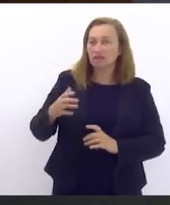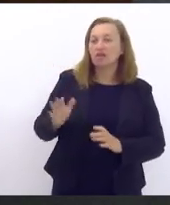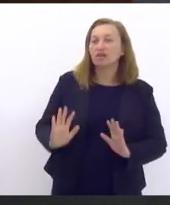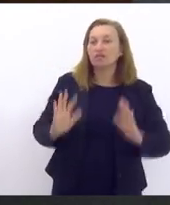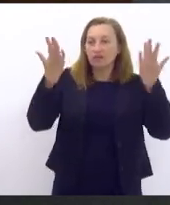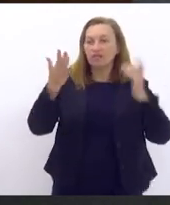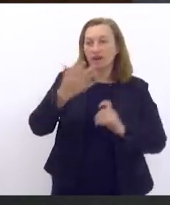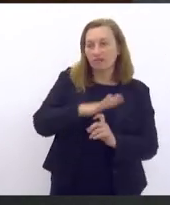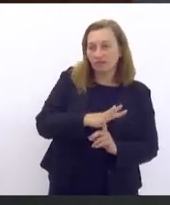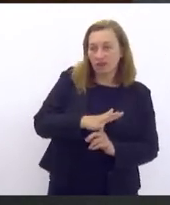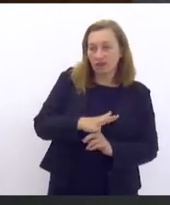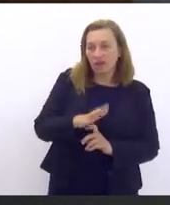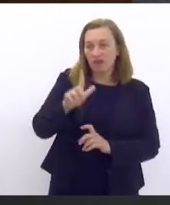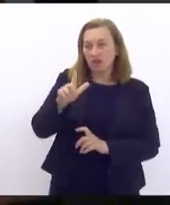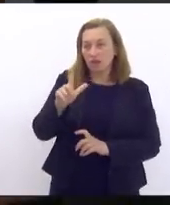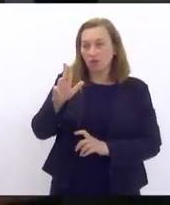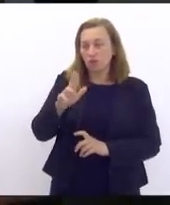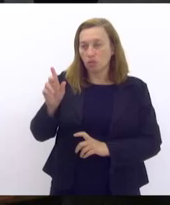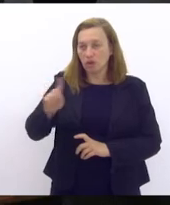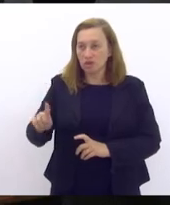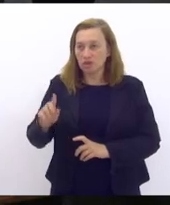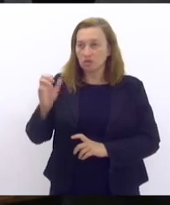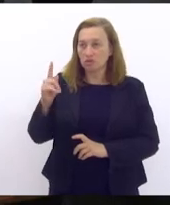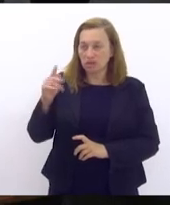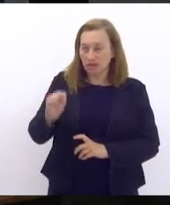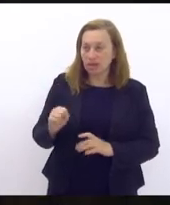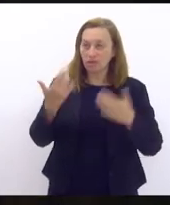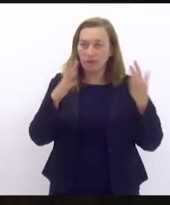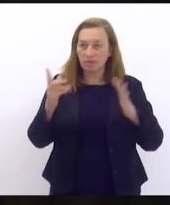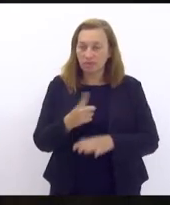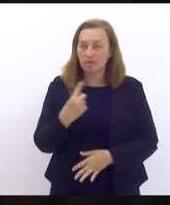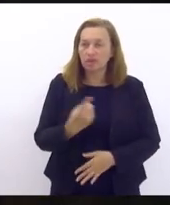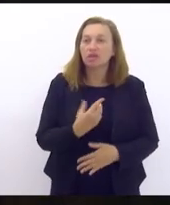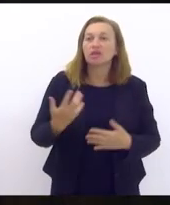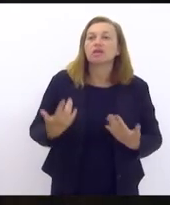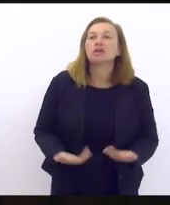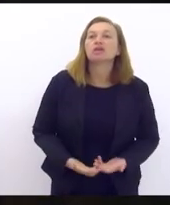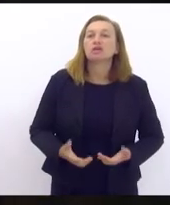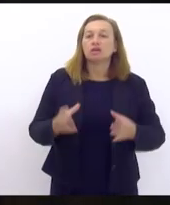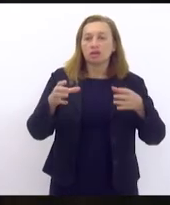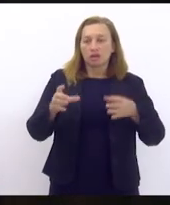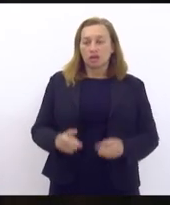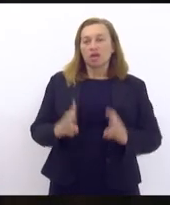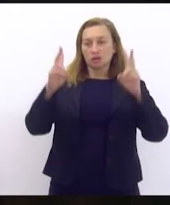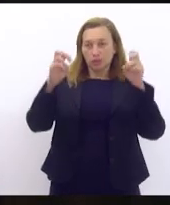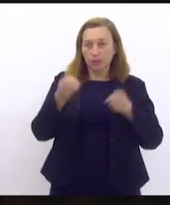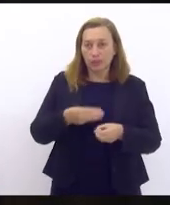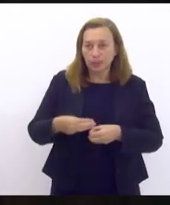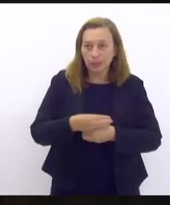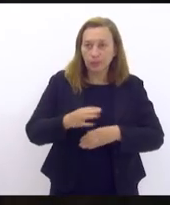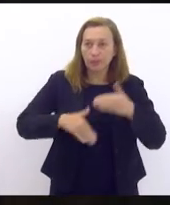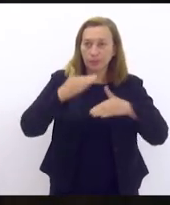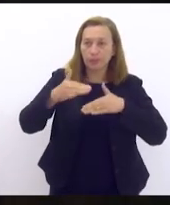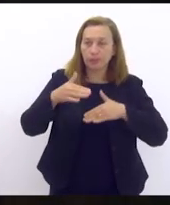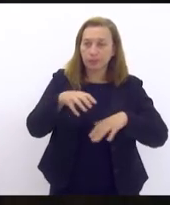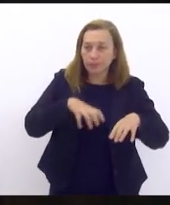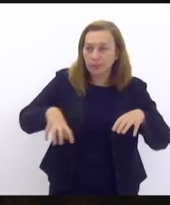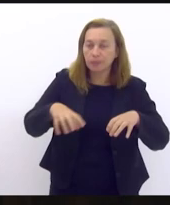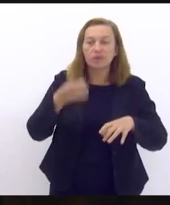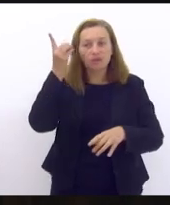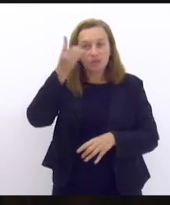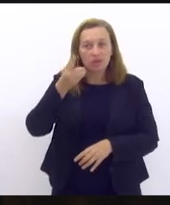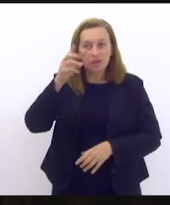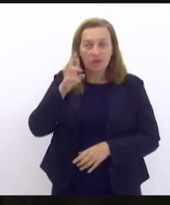Gonzaga, parabéns para nós. Para emitir parecer pela Comissão de Assuntos Municipais e Desenvolvimento Regional,